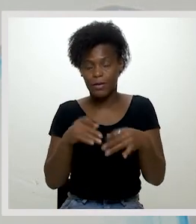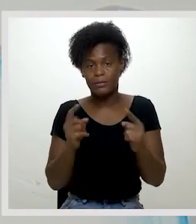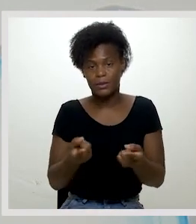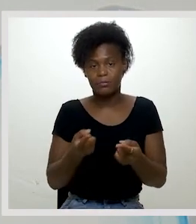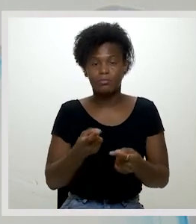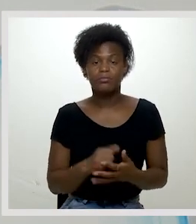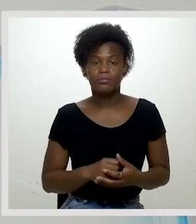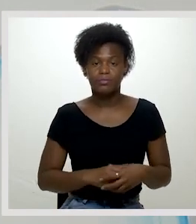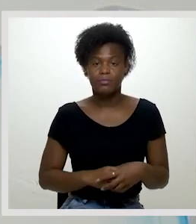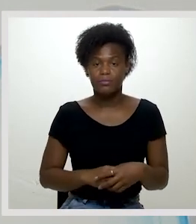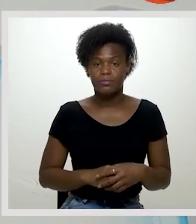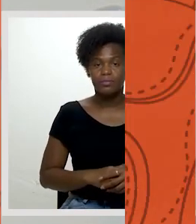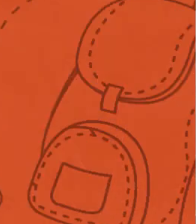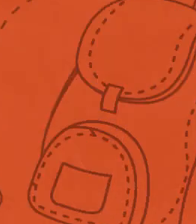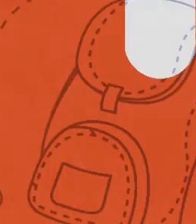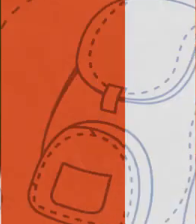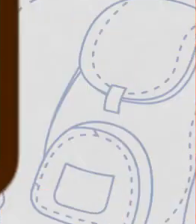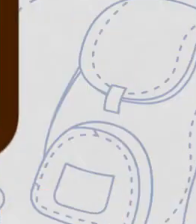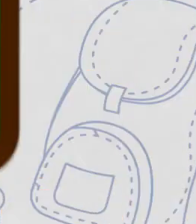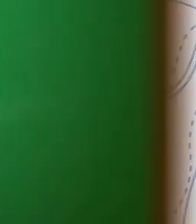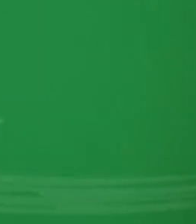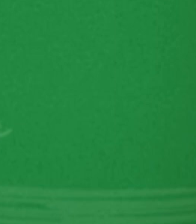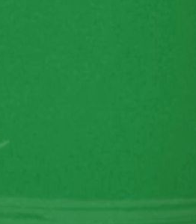uma proteína.